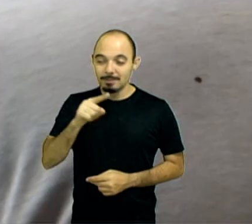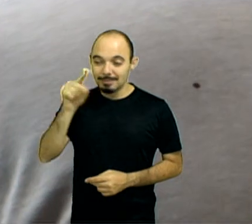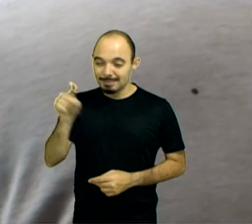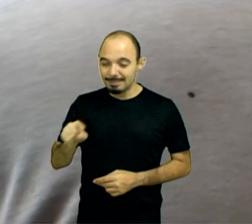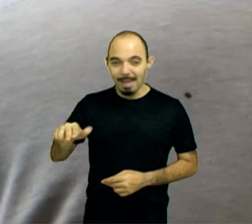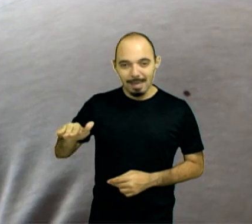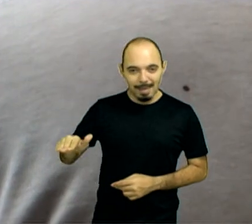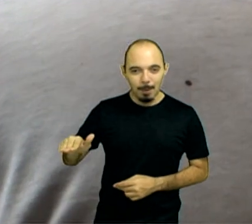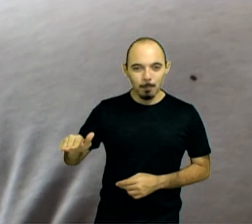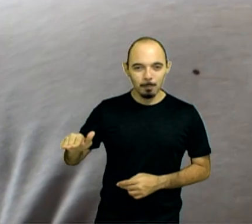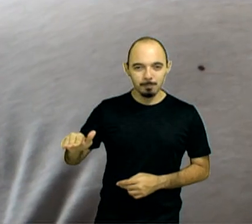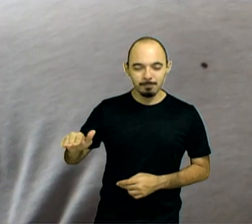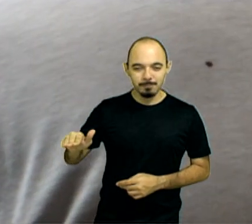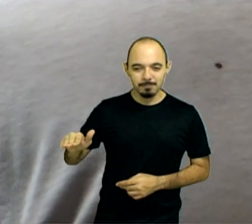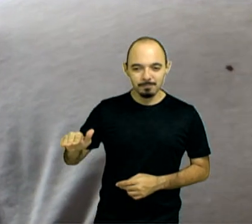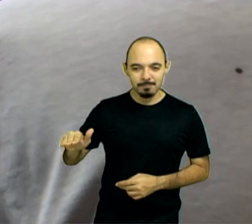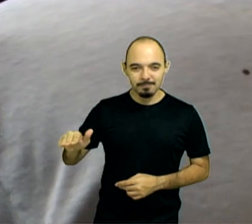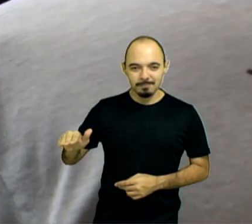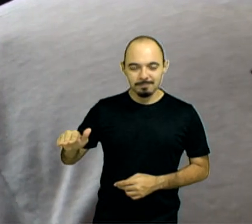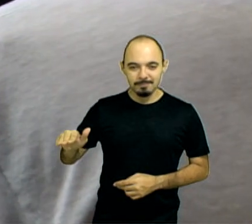Zaqueu